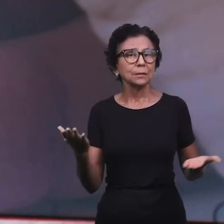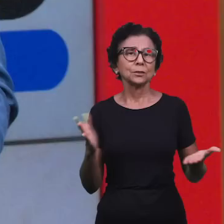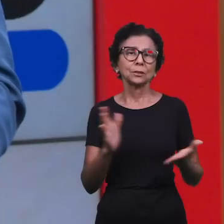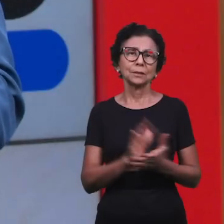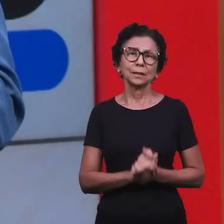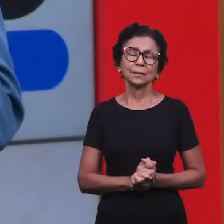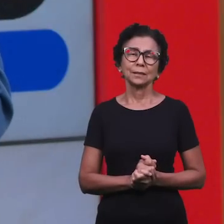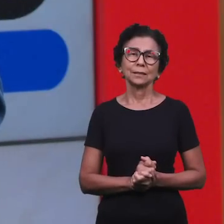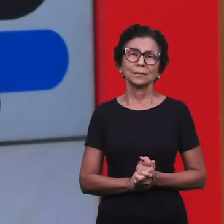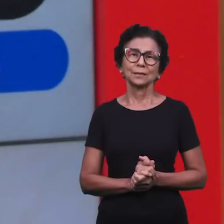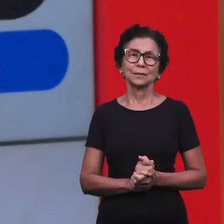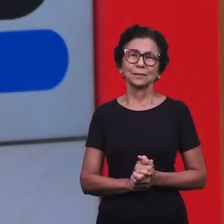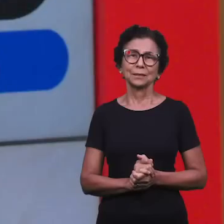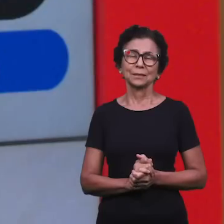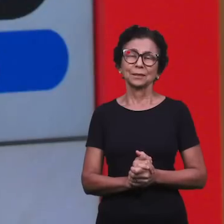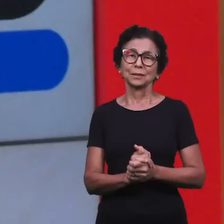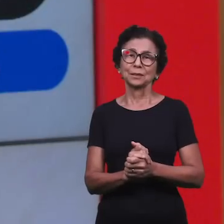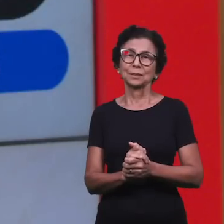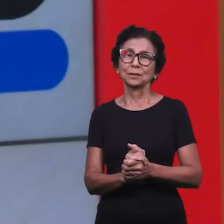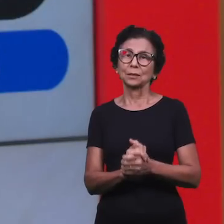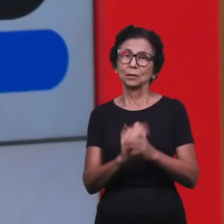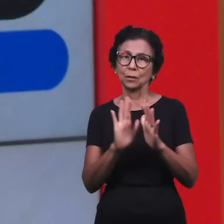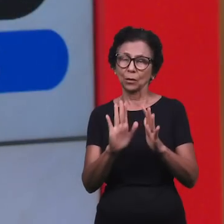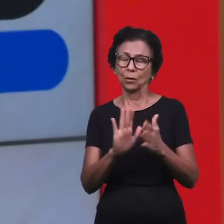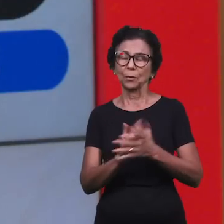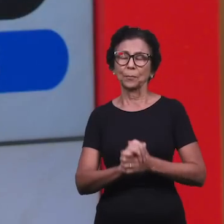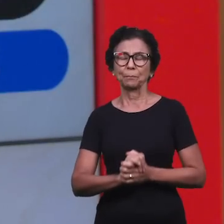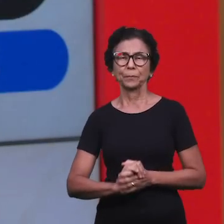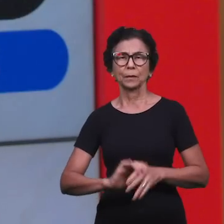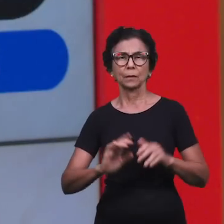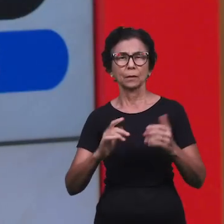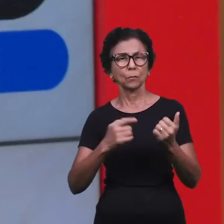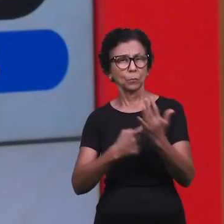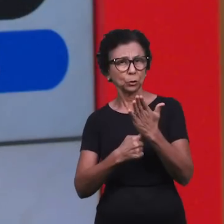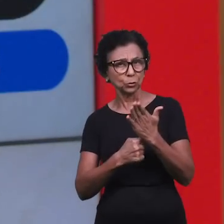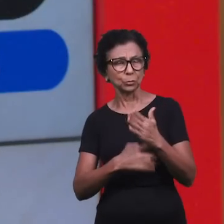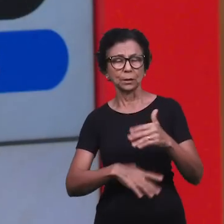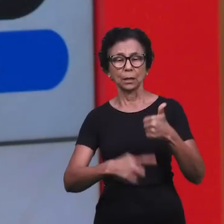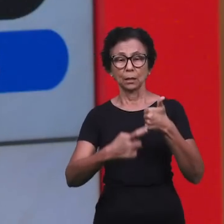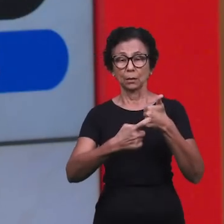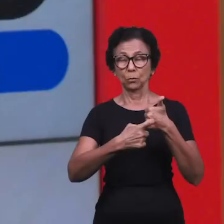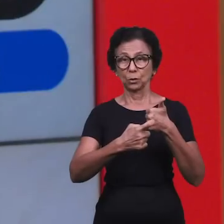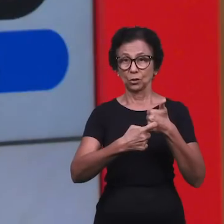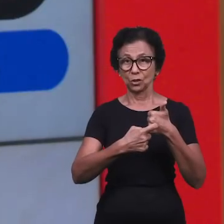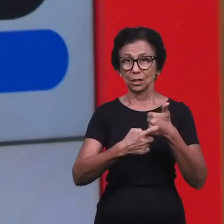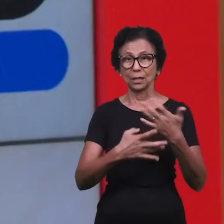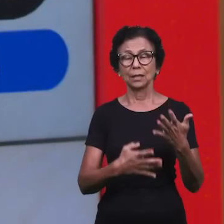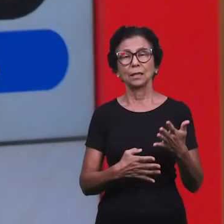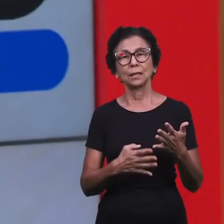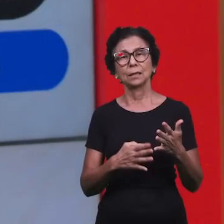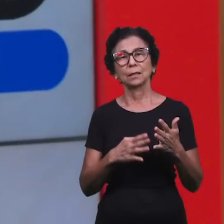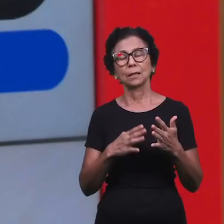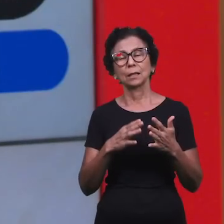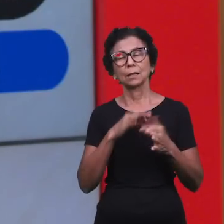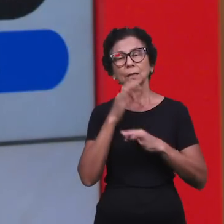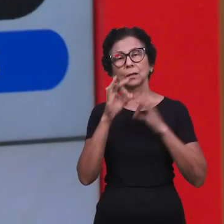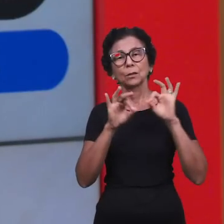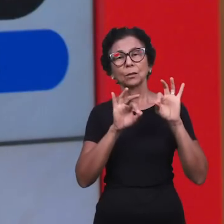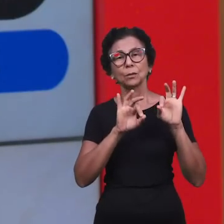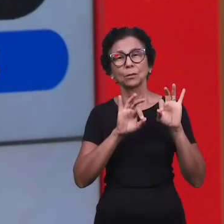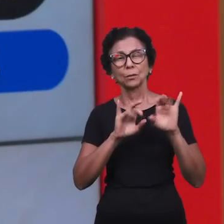vou pedir a sua ajuda. Além de deixar aí uma curtida no vídeo, um comentário, especialmente para quem assiste no